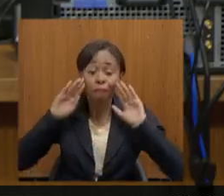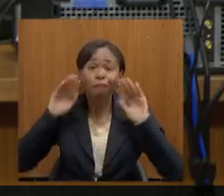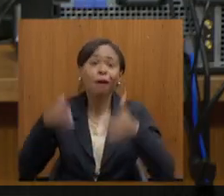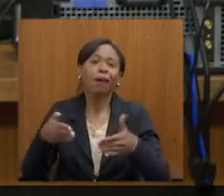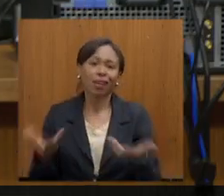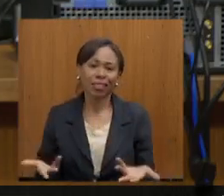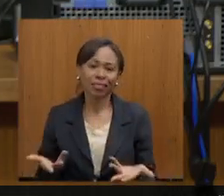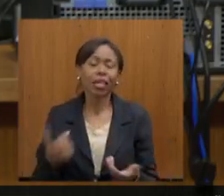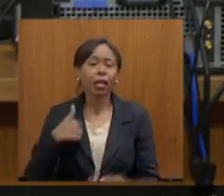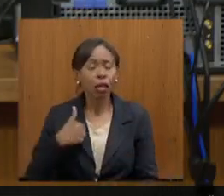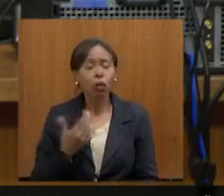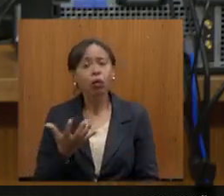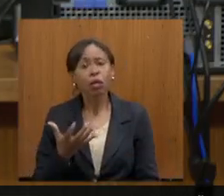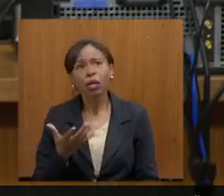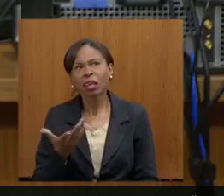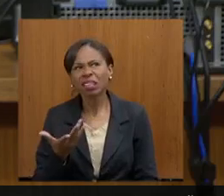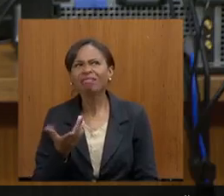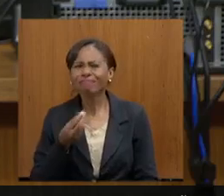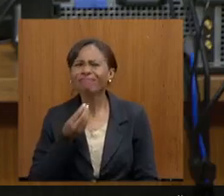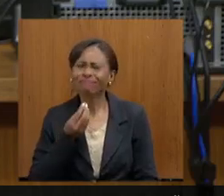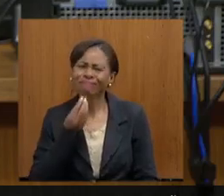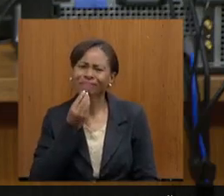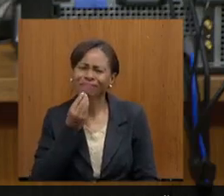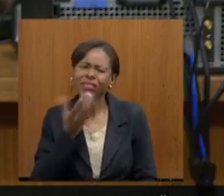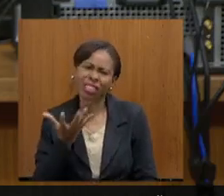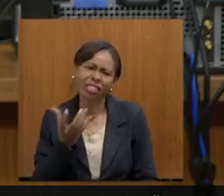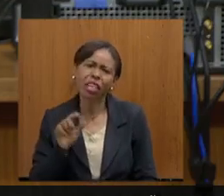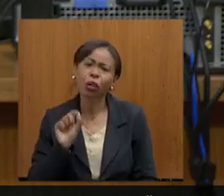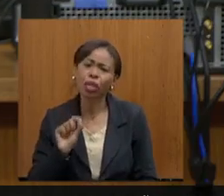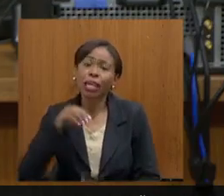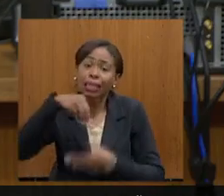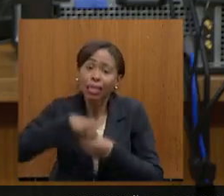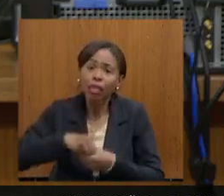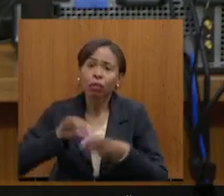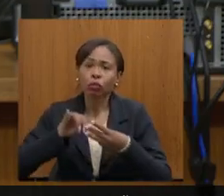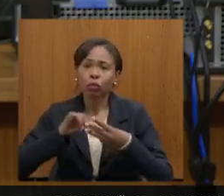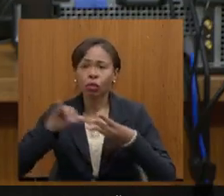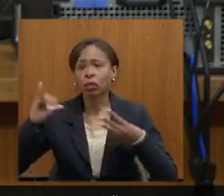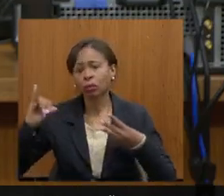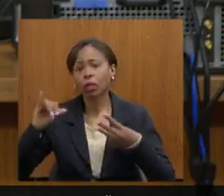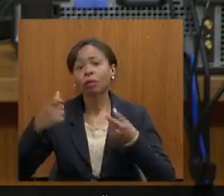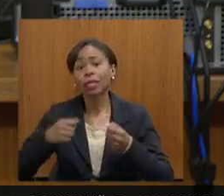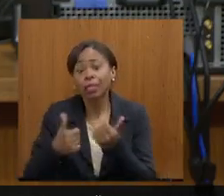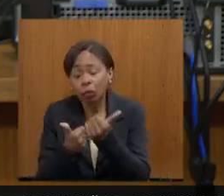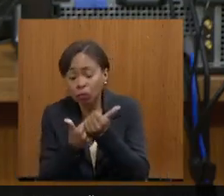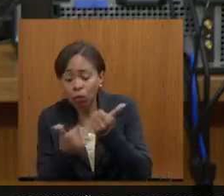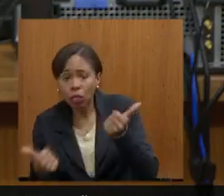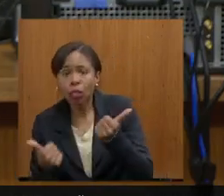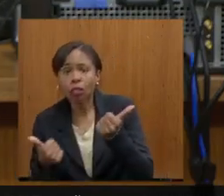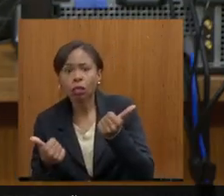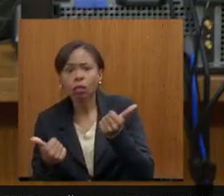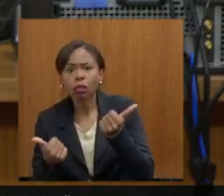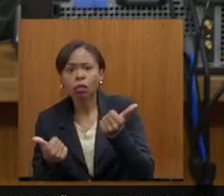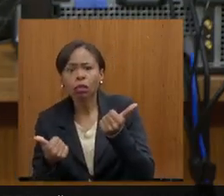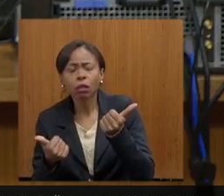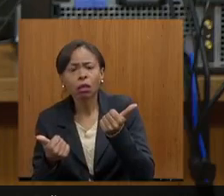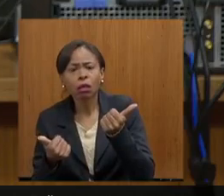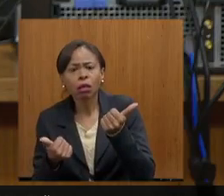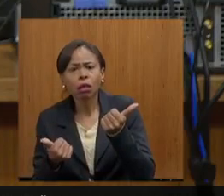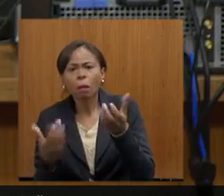eu gostaria não o produtor gostaria de ter dentro da Cemig uma diretoria não tem até tanta gente